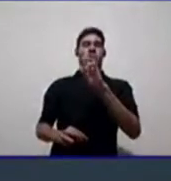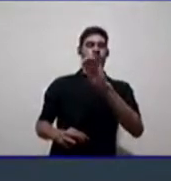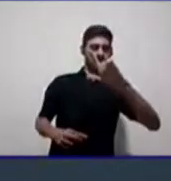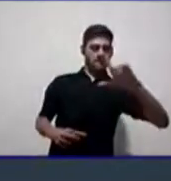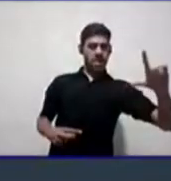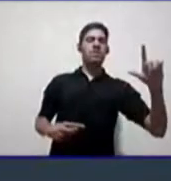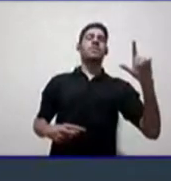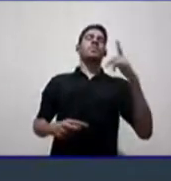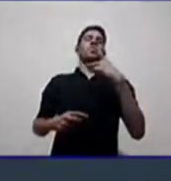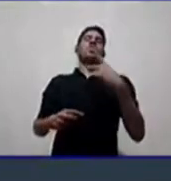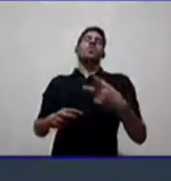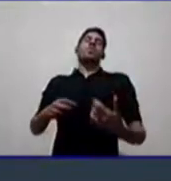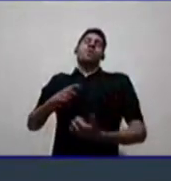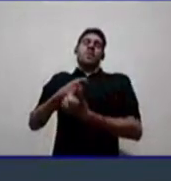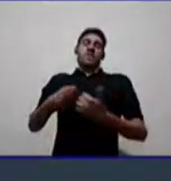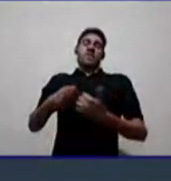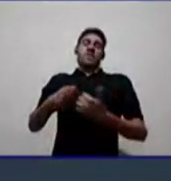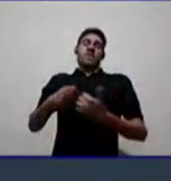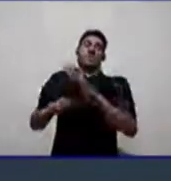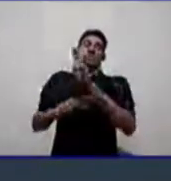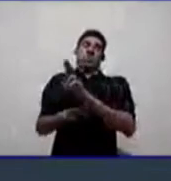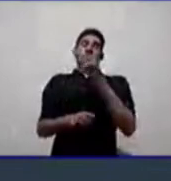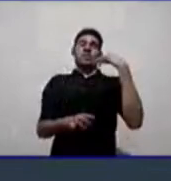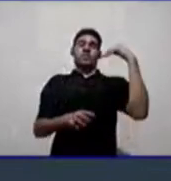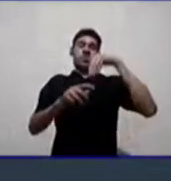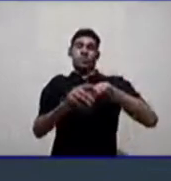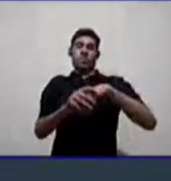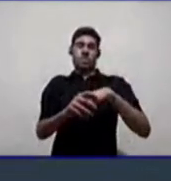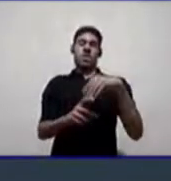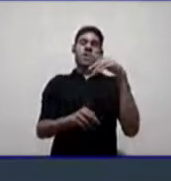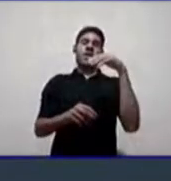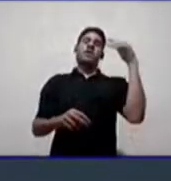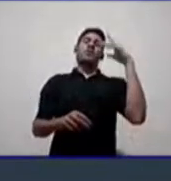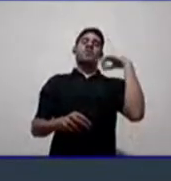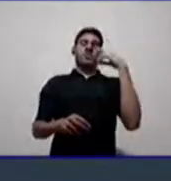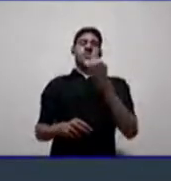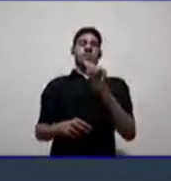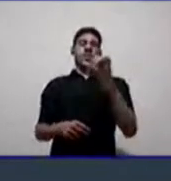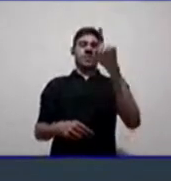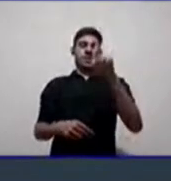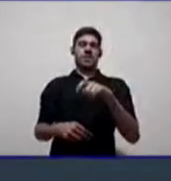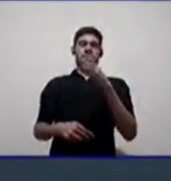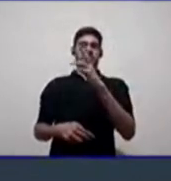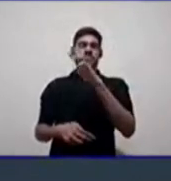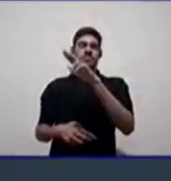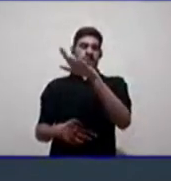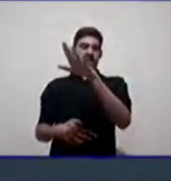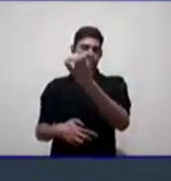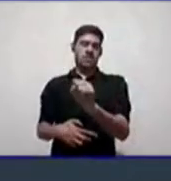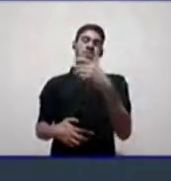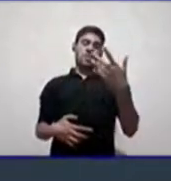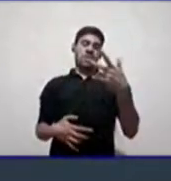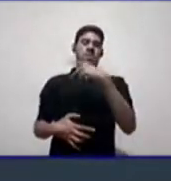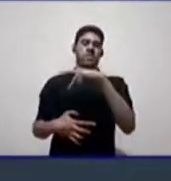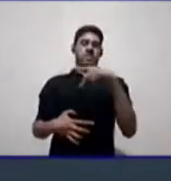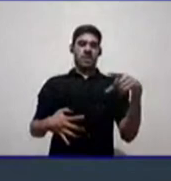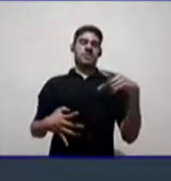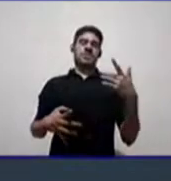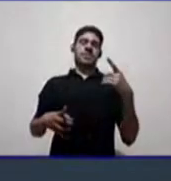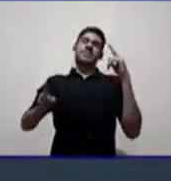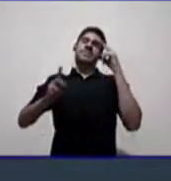e ao doutor advogado Alex Barros. Senhor presidente, de forma prefacial, eu submeto